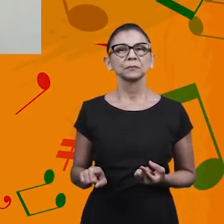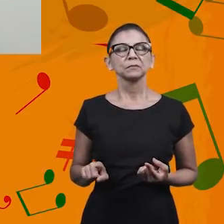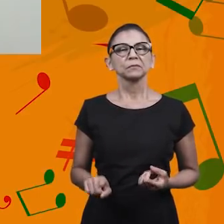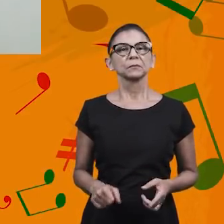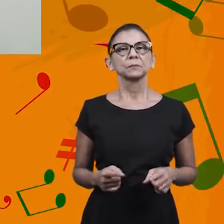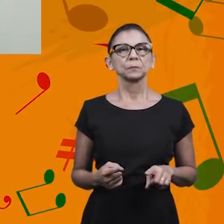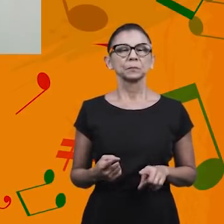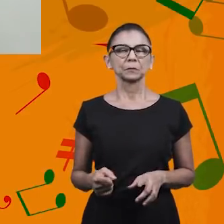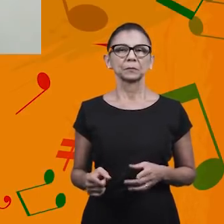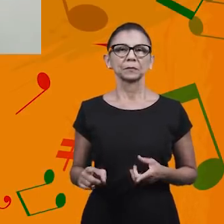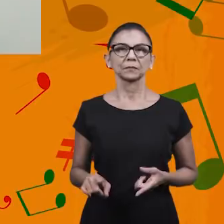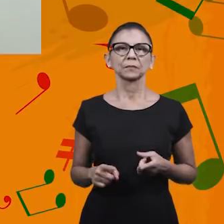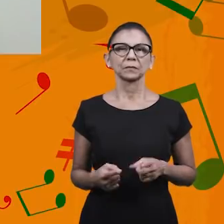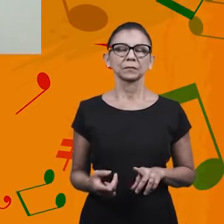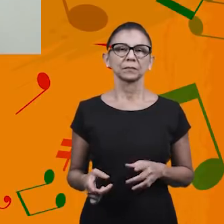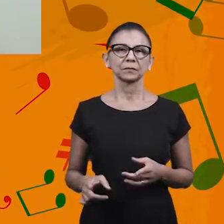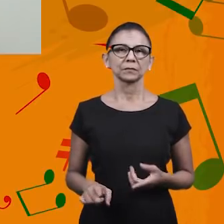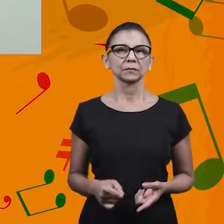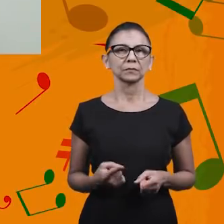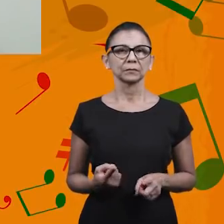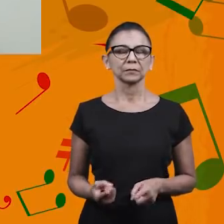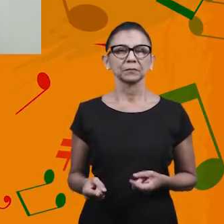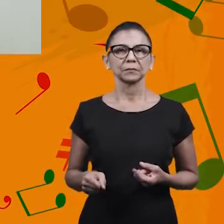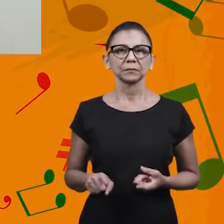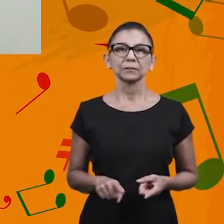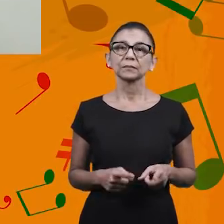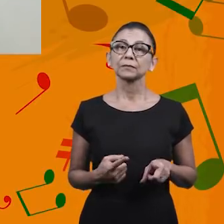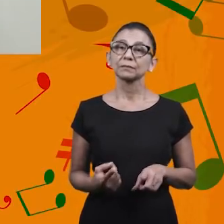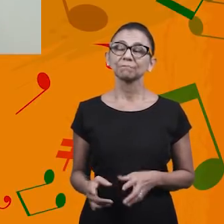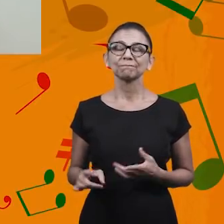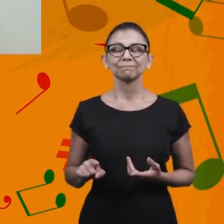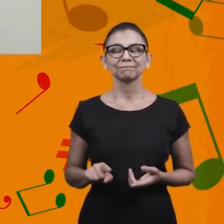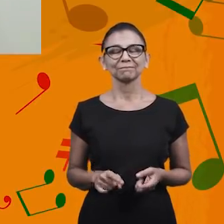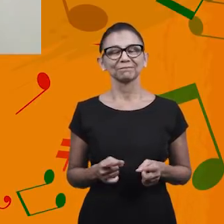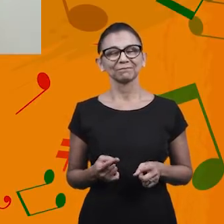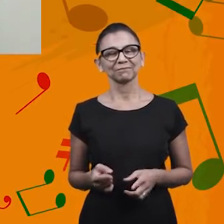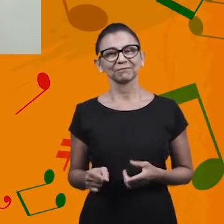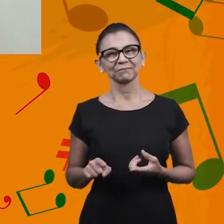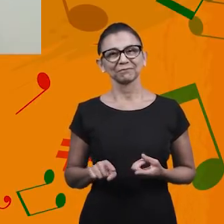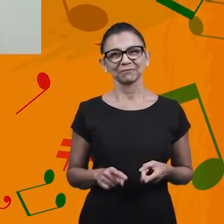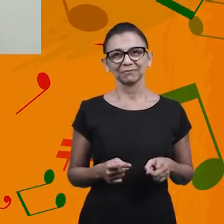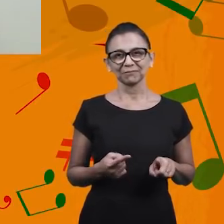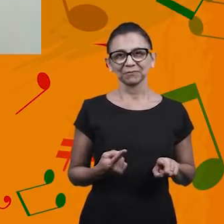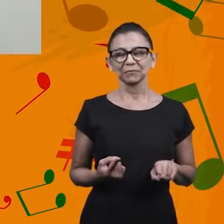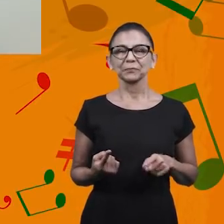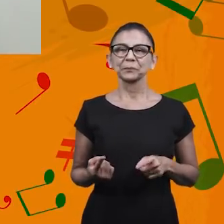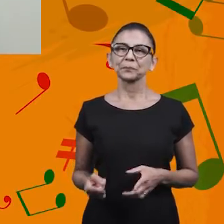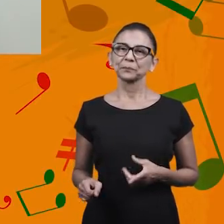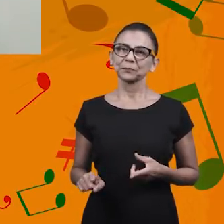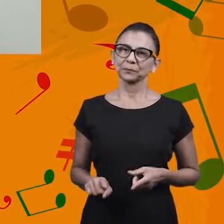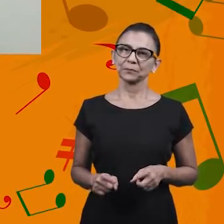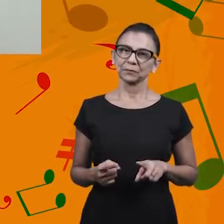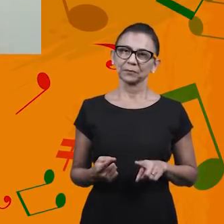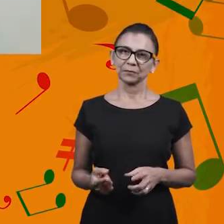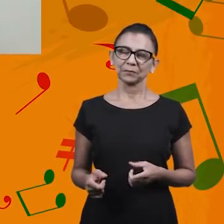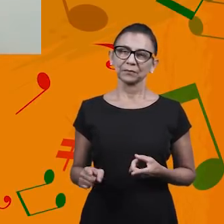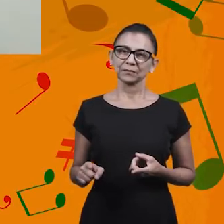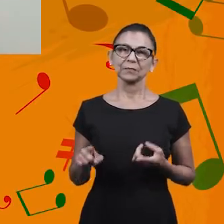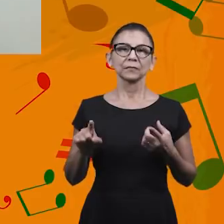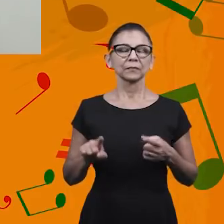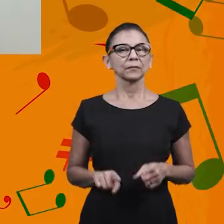Terra Firme, em Rio das Ostras. E nós somos intermediárias. Com a pandemia, a gente não pôde ter as